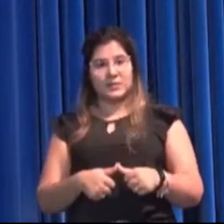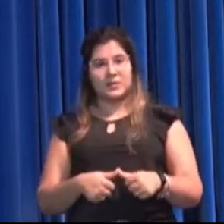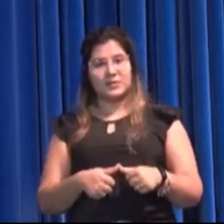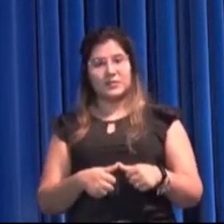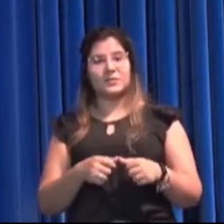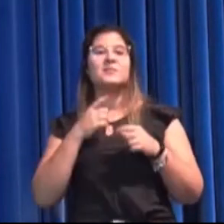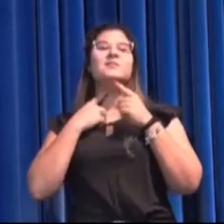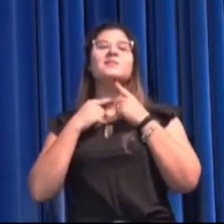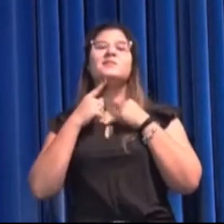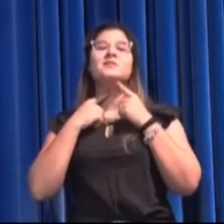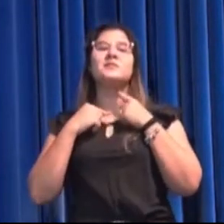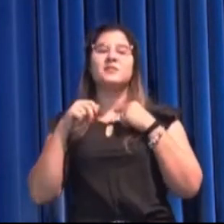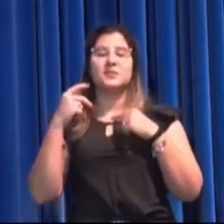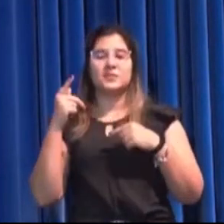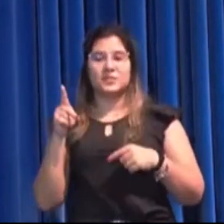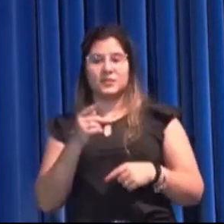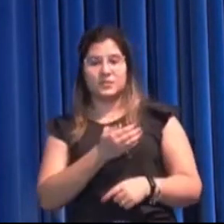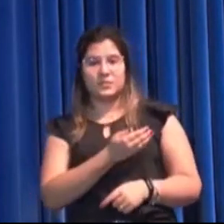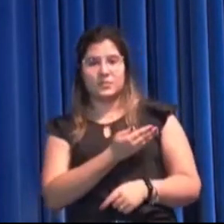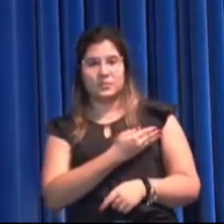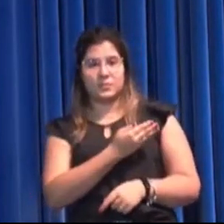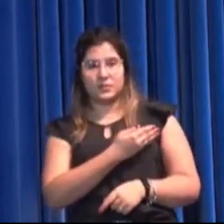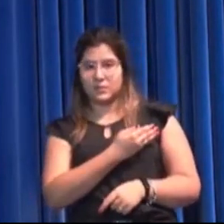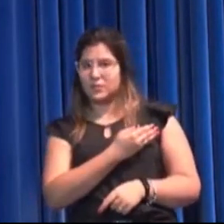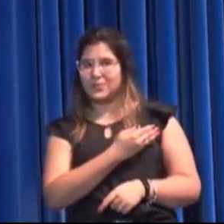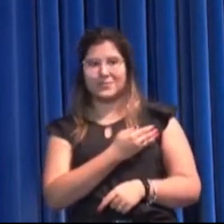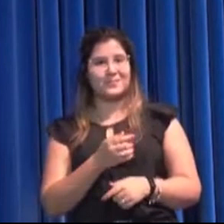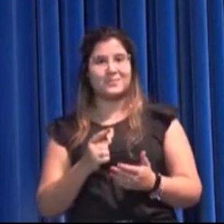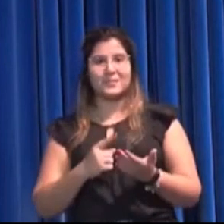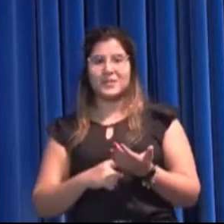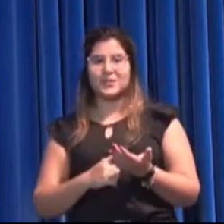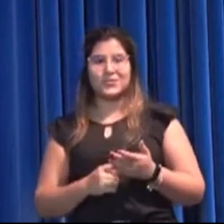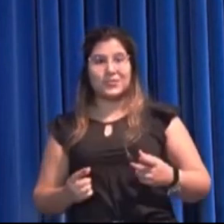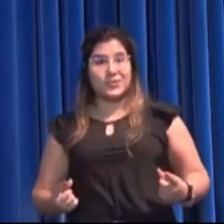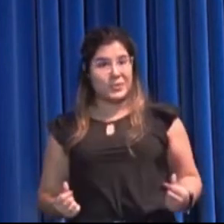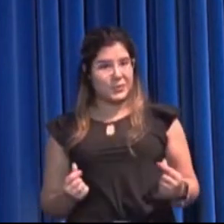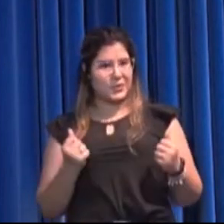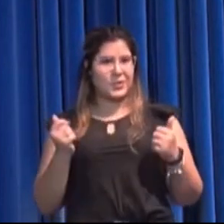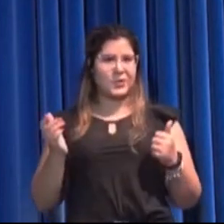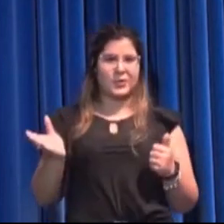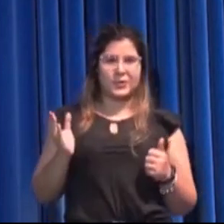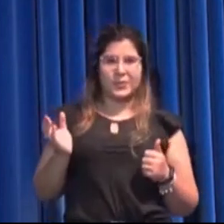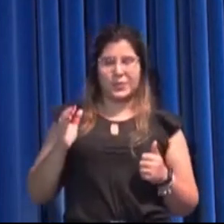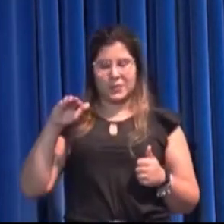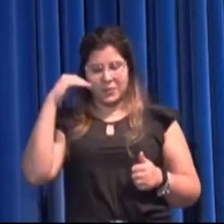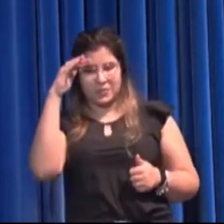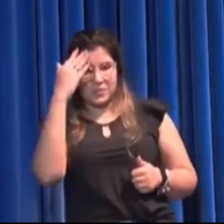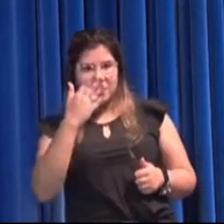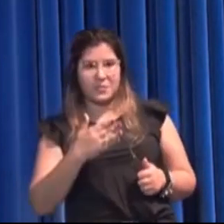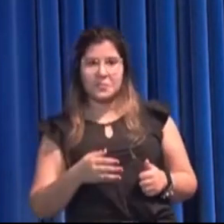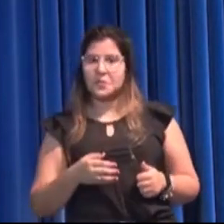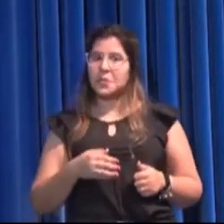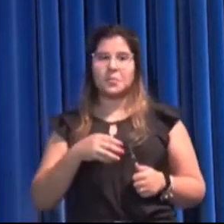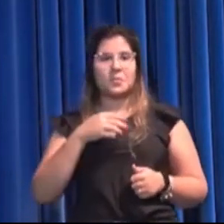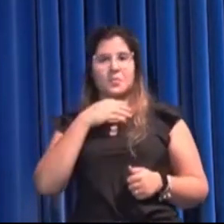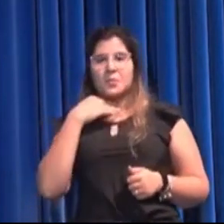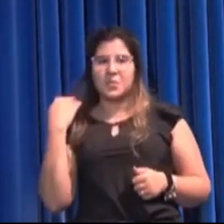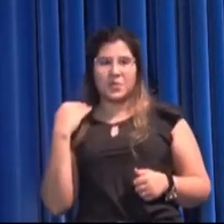desejo do teu coração, e não pediste riquezas, bens ou honras, nem a morte dos